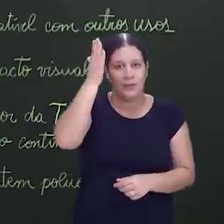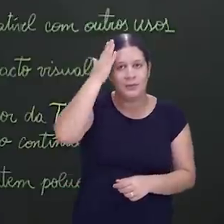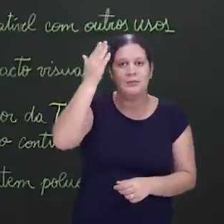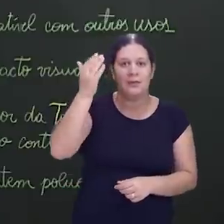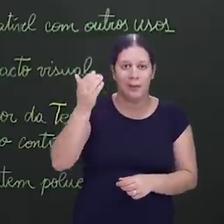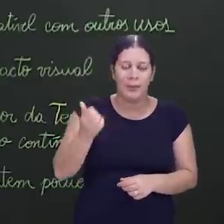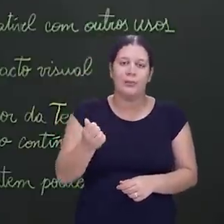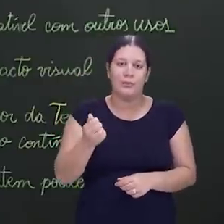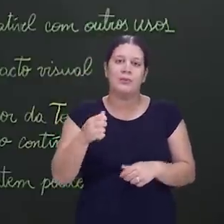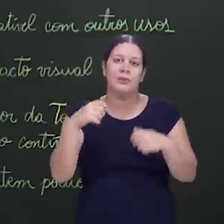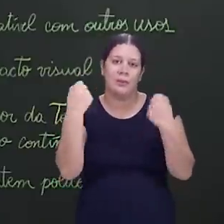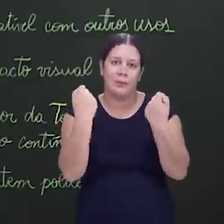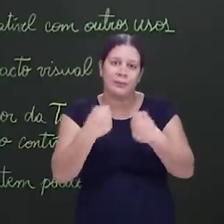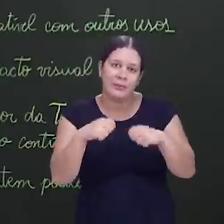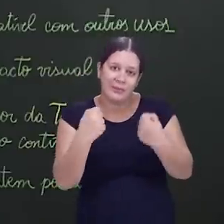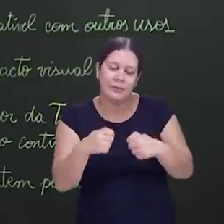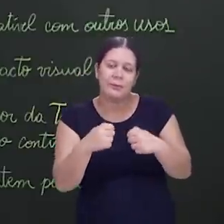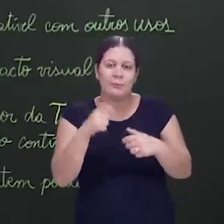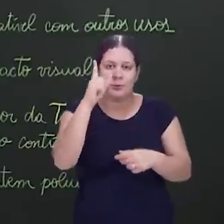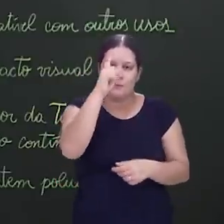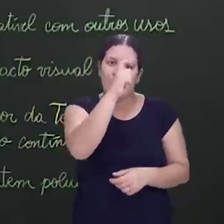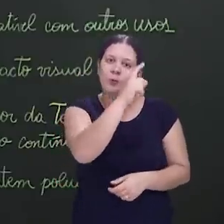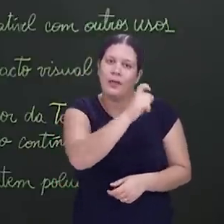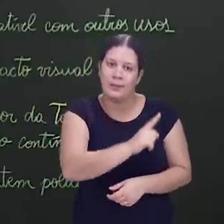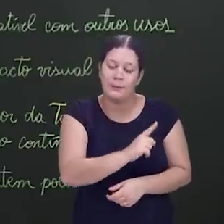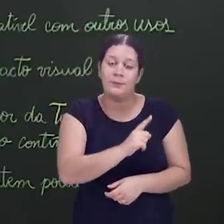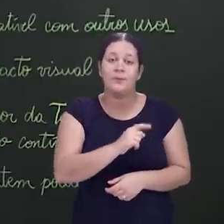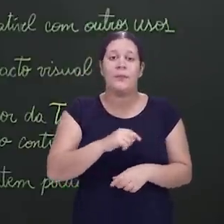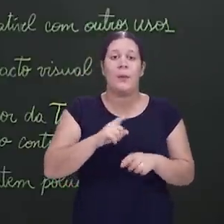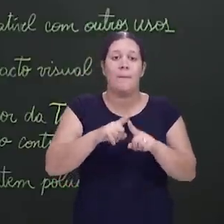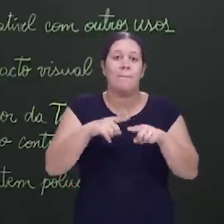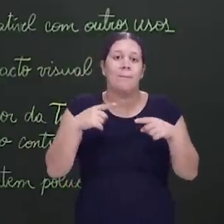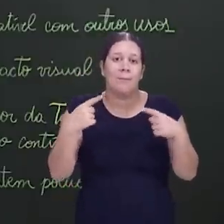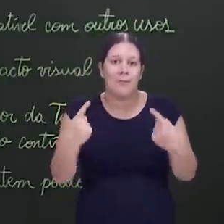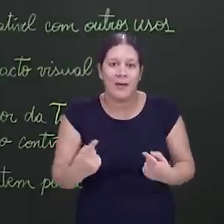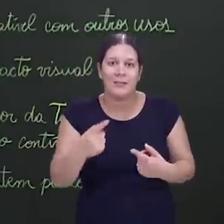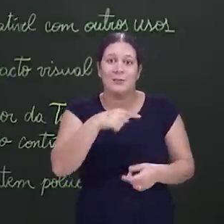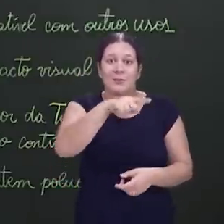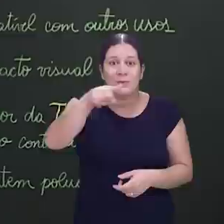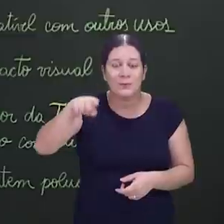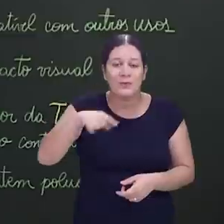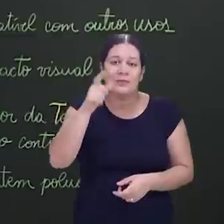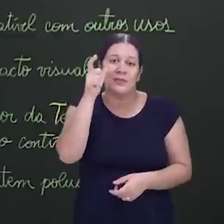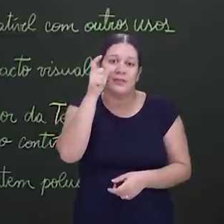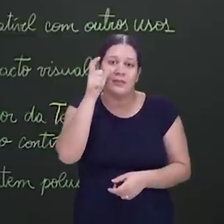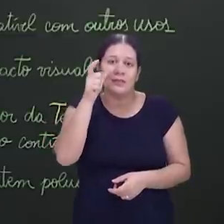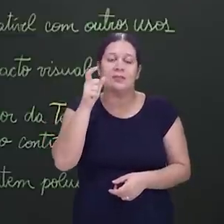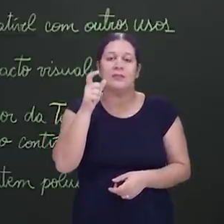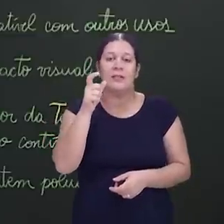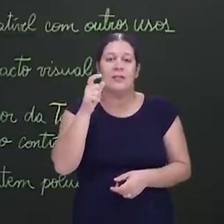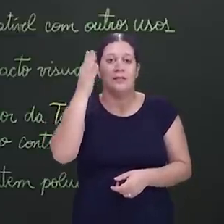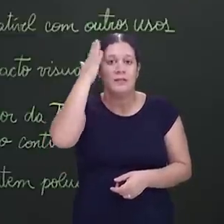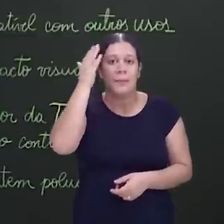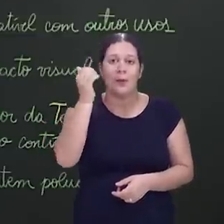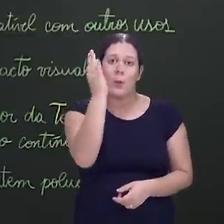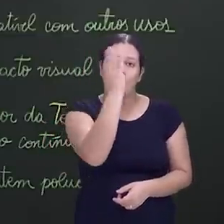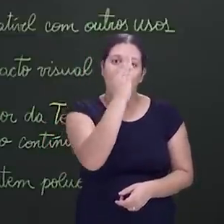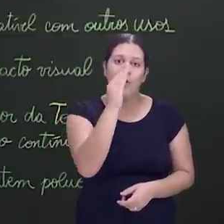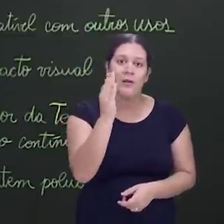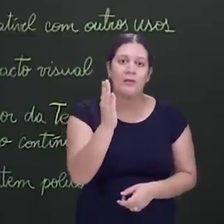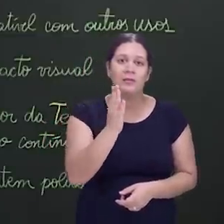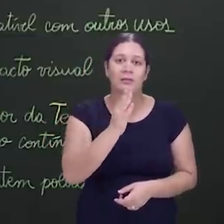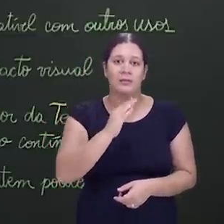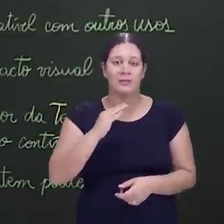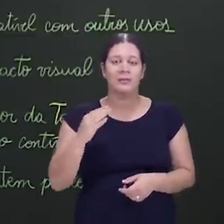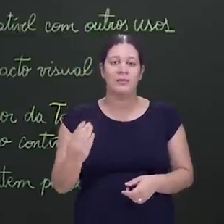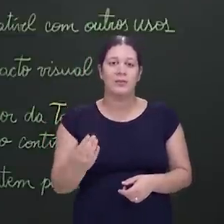porque todas elas vão ter aí os seus desafios. Mas vamos a ela? Uma coisa interessante que você vai reparar é que o Brasil ele tem assim